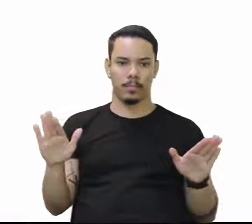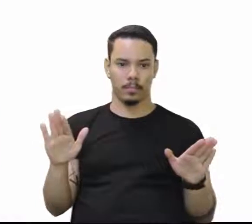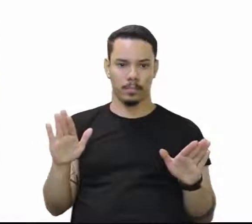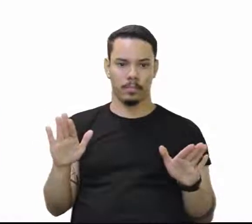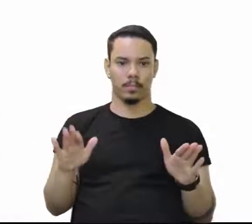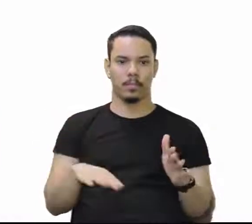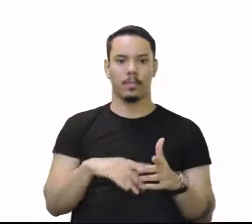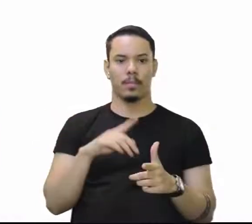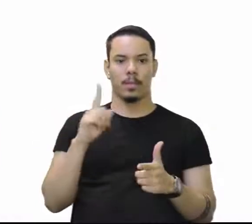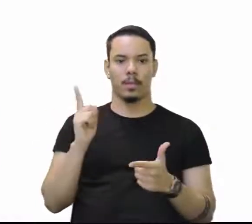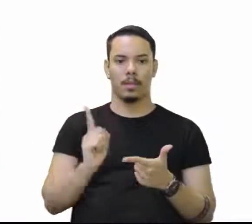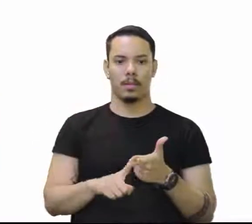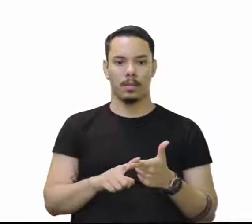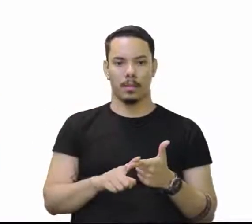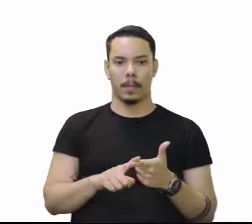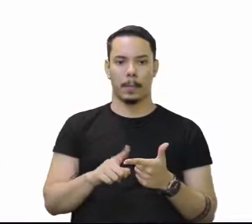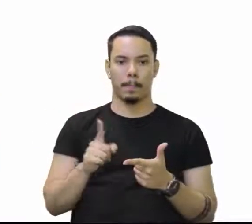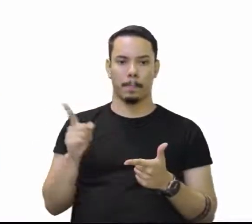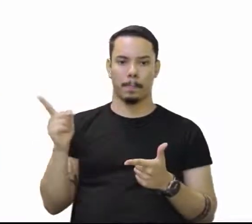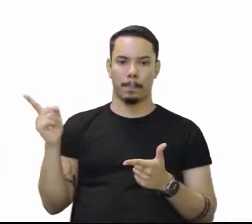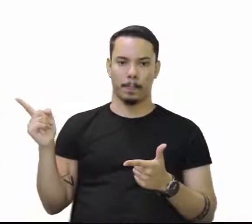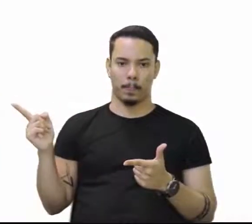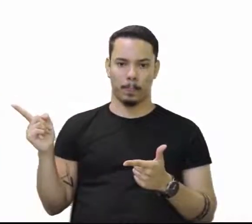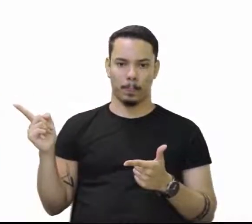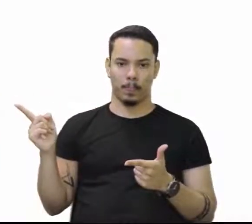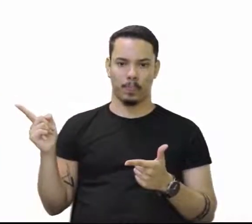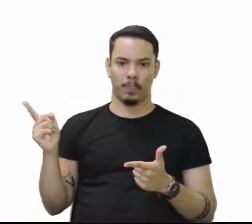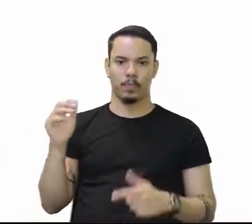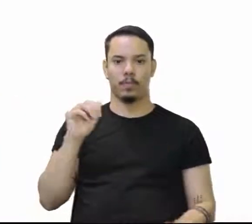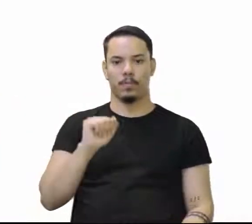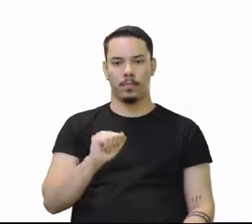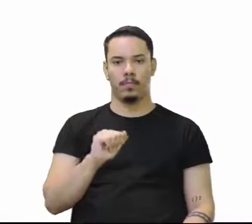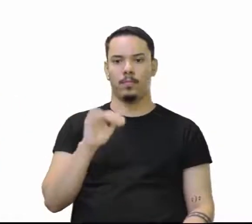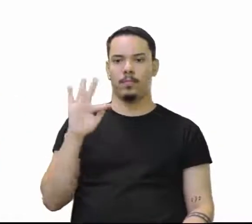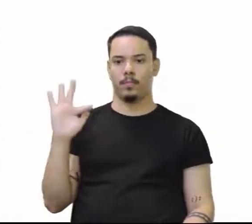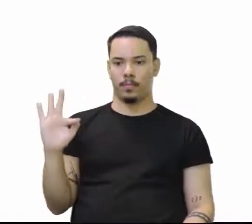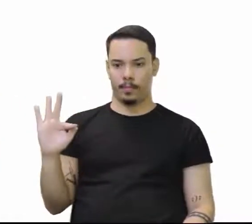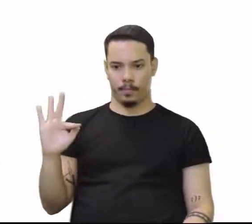E aqui, Aloysio Ferreira.